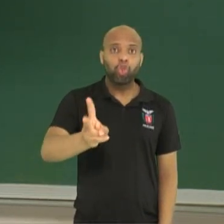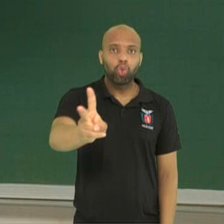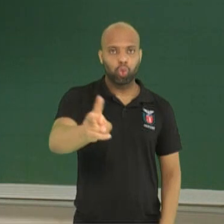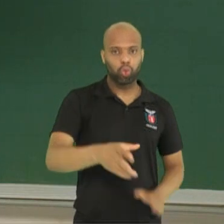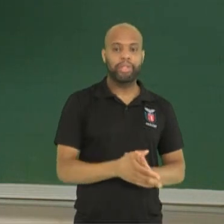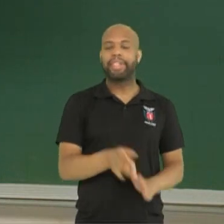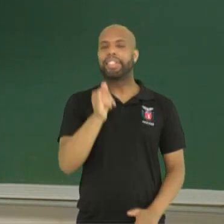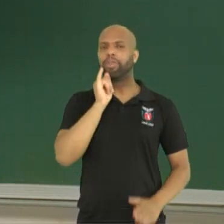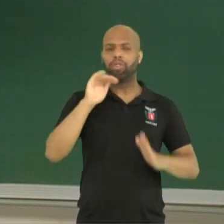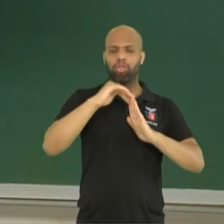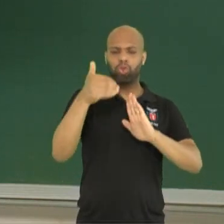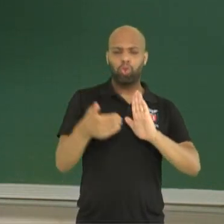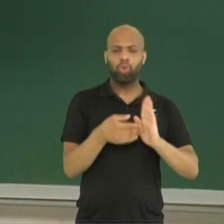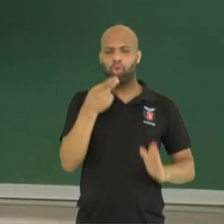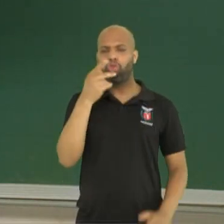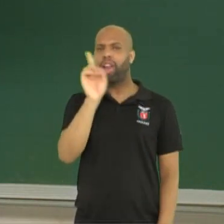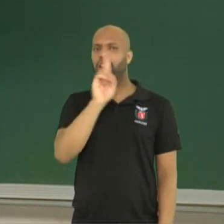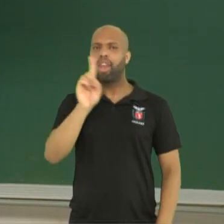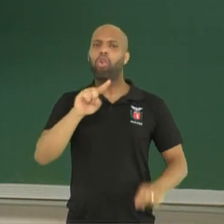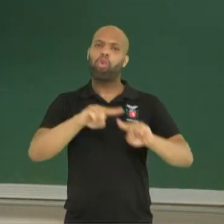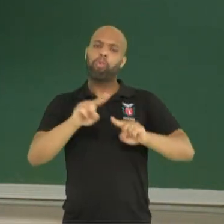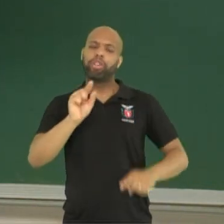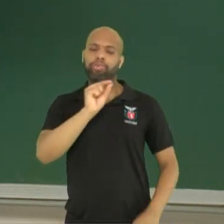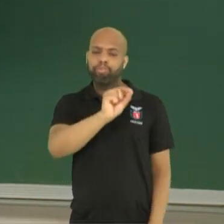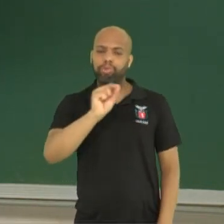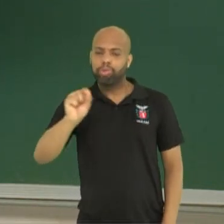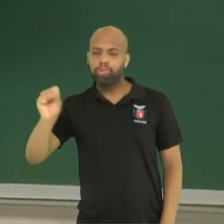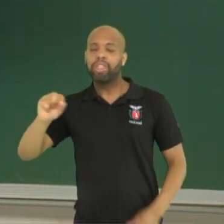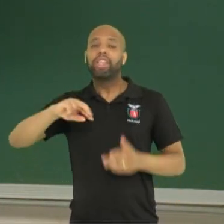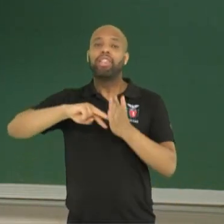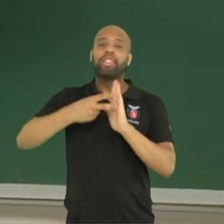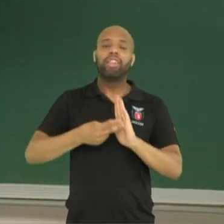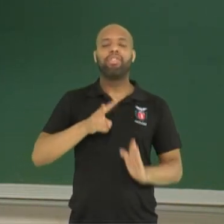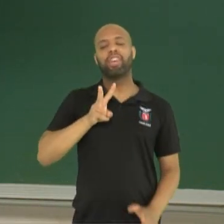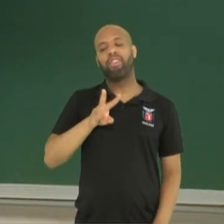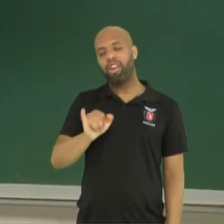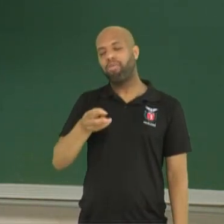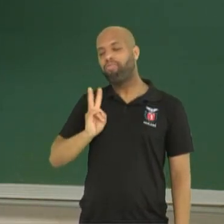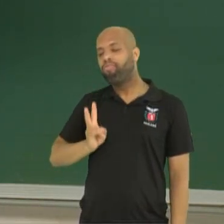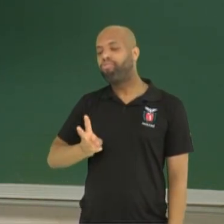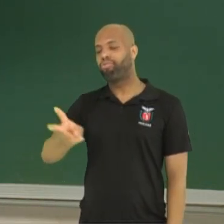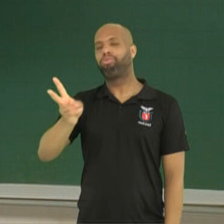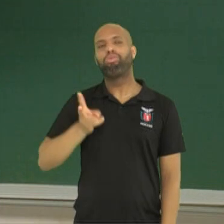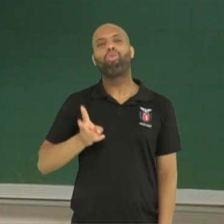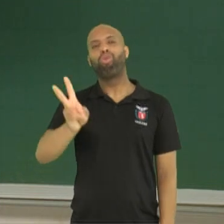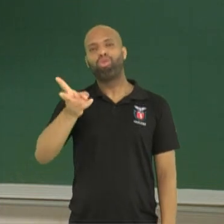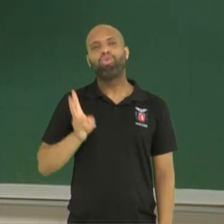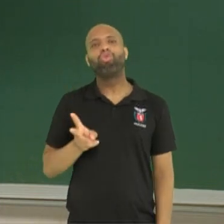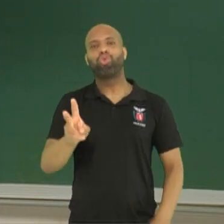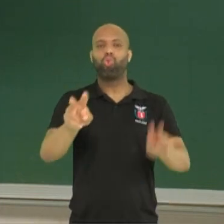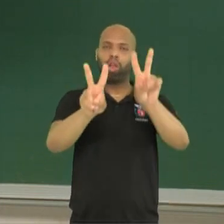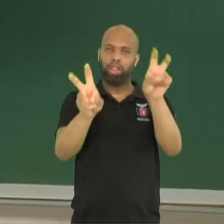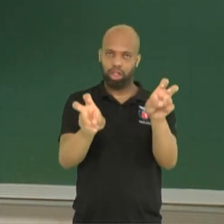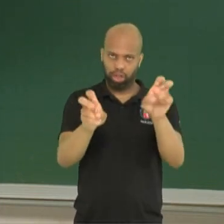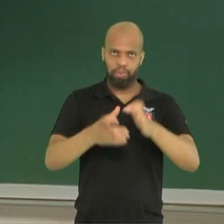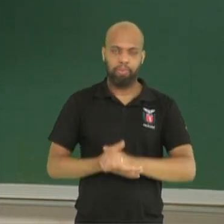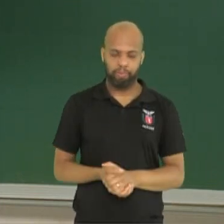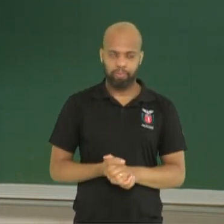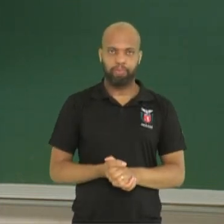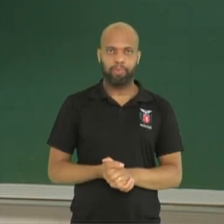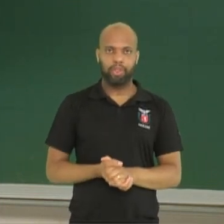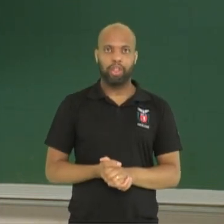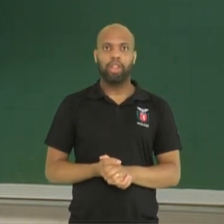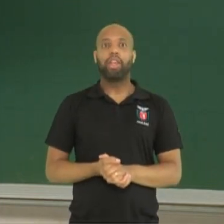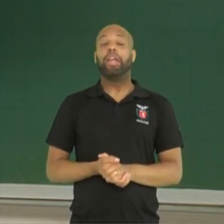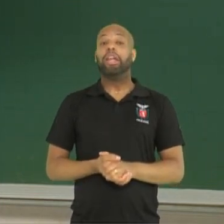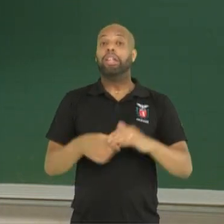cito todos os itens e eu coloco ali as reticências para indicar que há uma continuidade naquele tema, certo? O